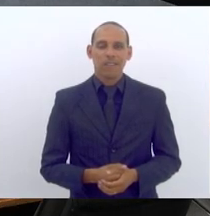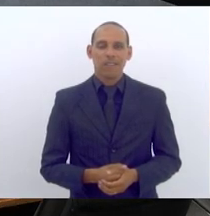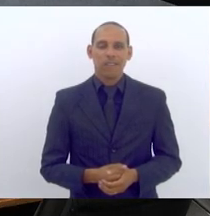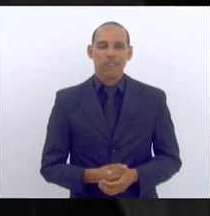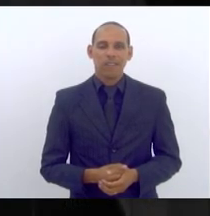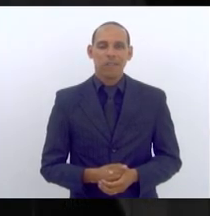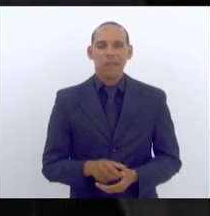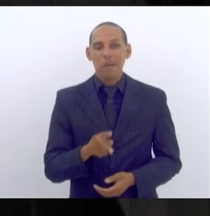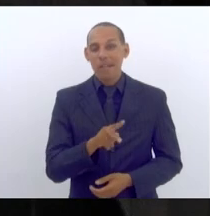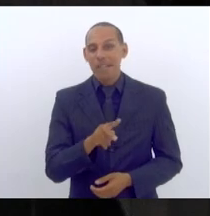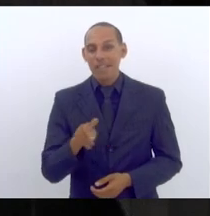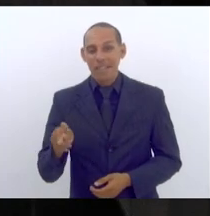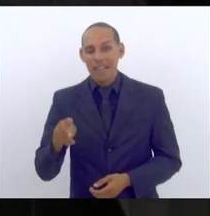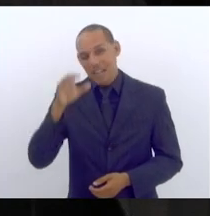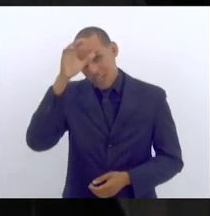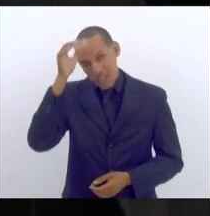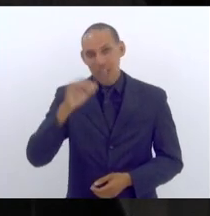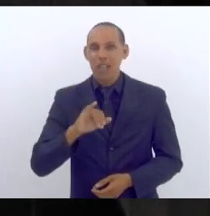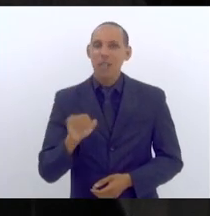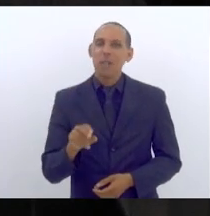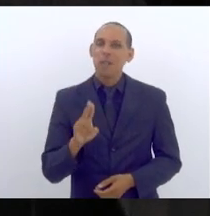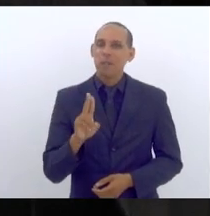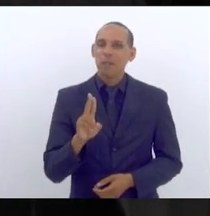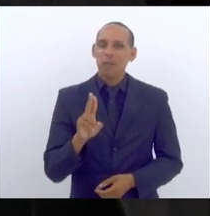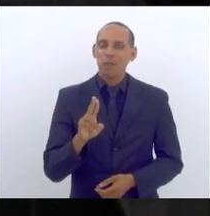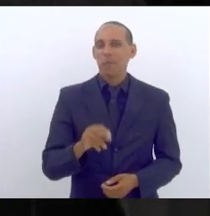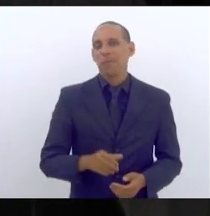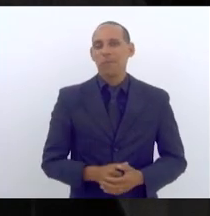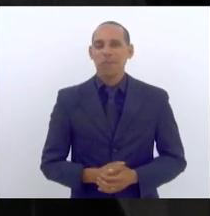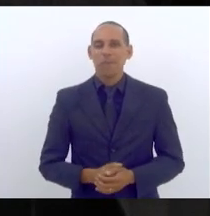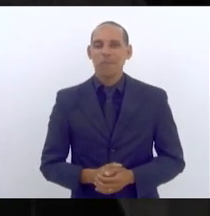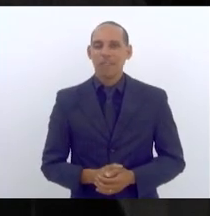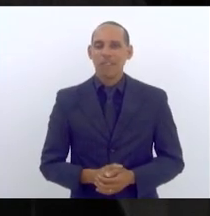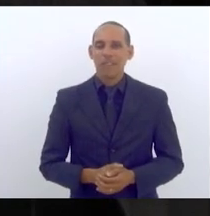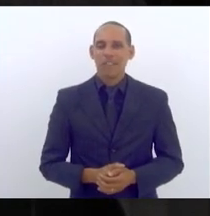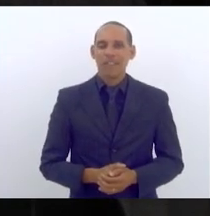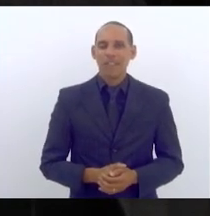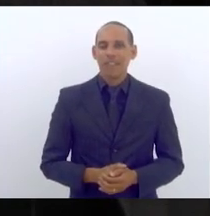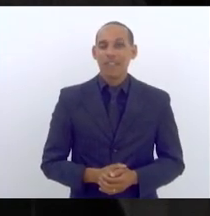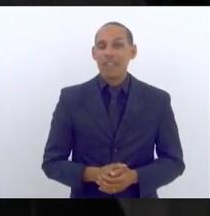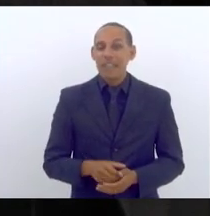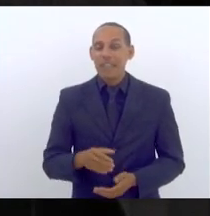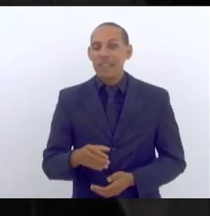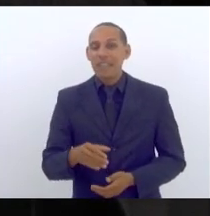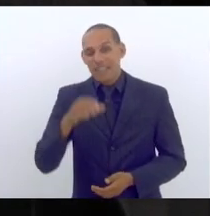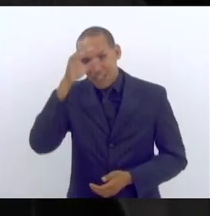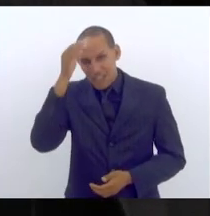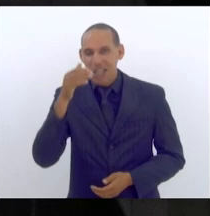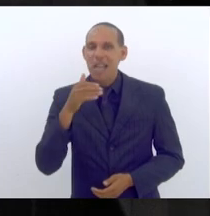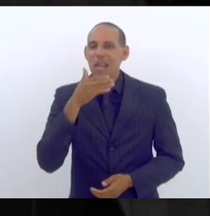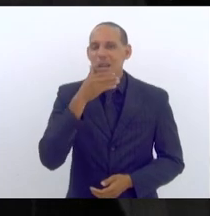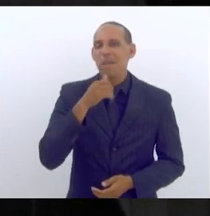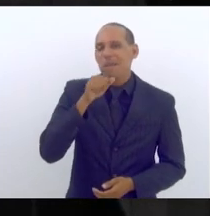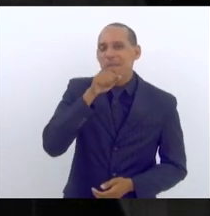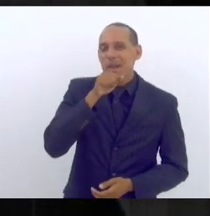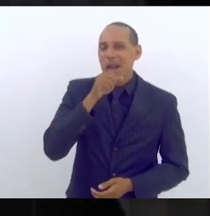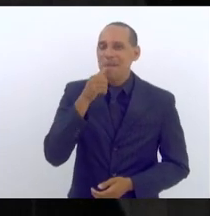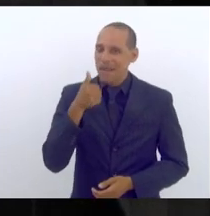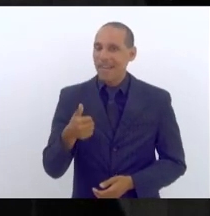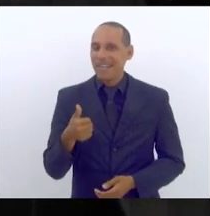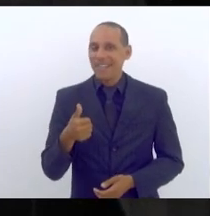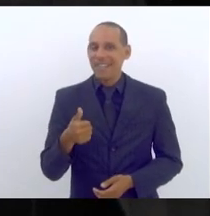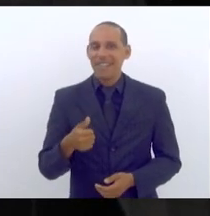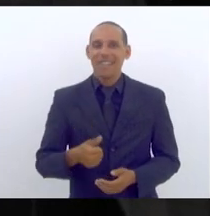senhora Presidente tia Ju tia e pai se dão muito bem né são